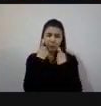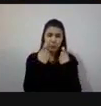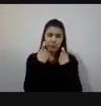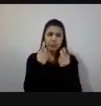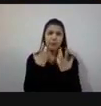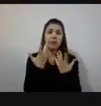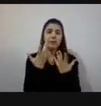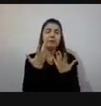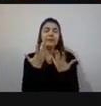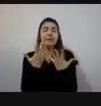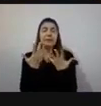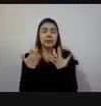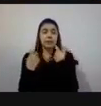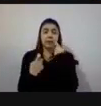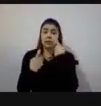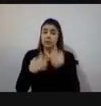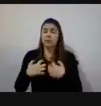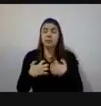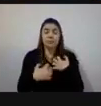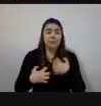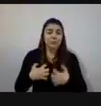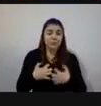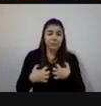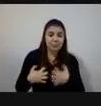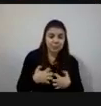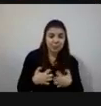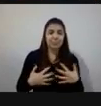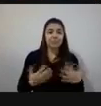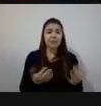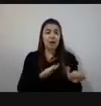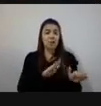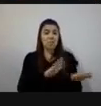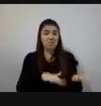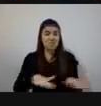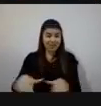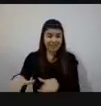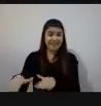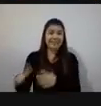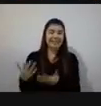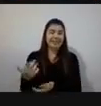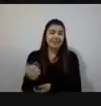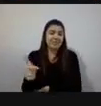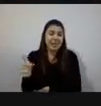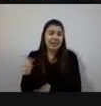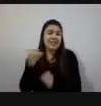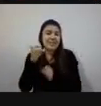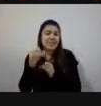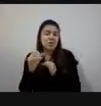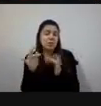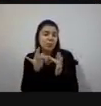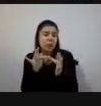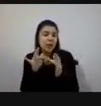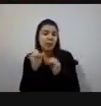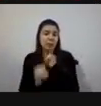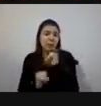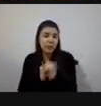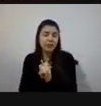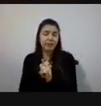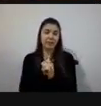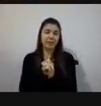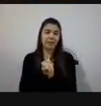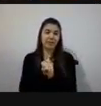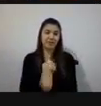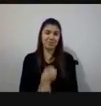menores, que talvez não tenham esse acesso e estão sofrendo esse tipo de abuso. Não